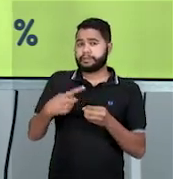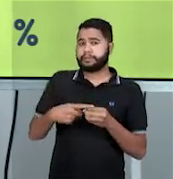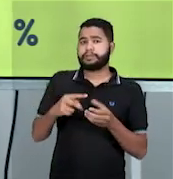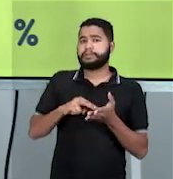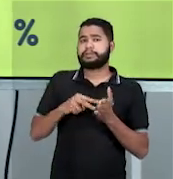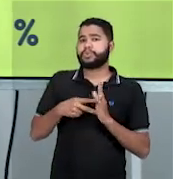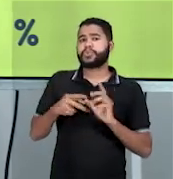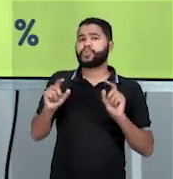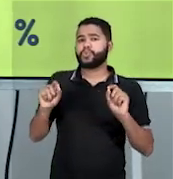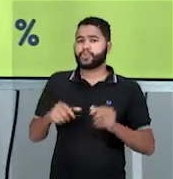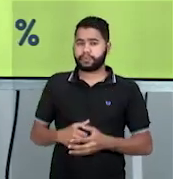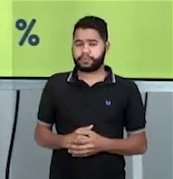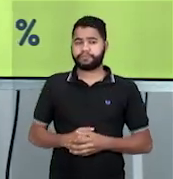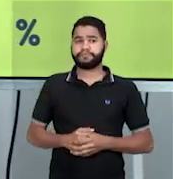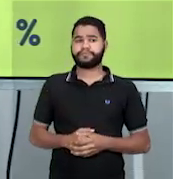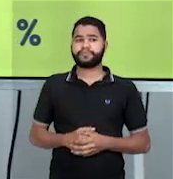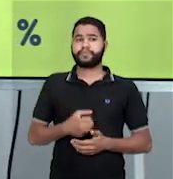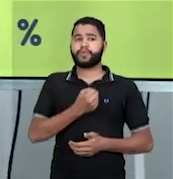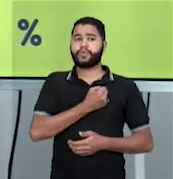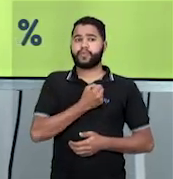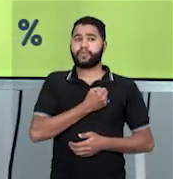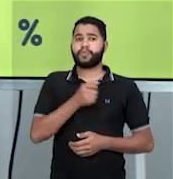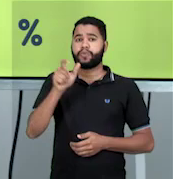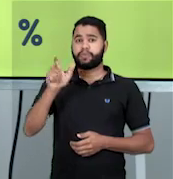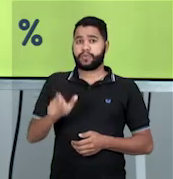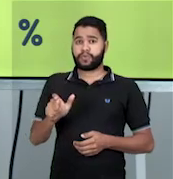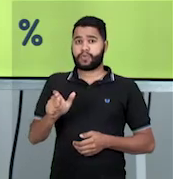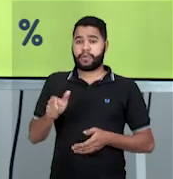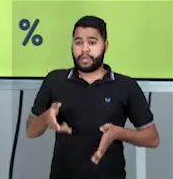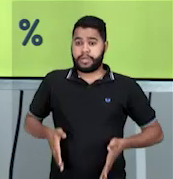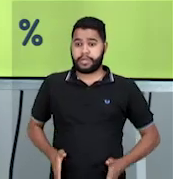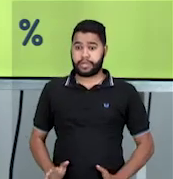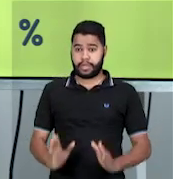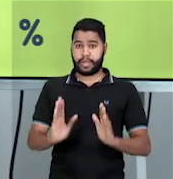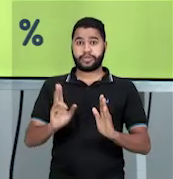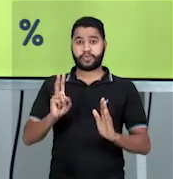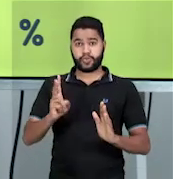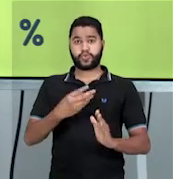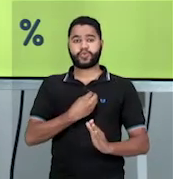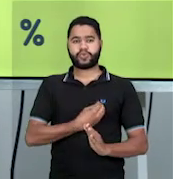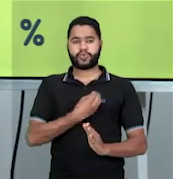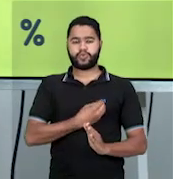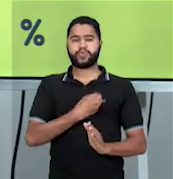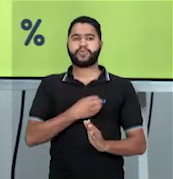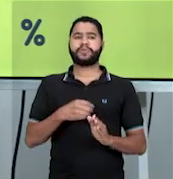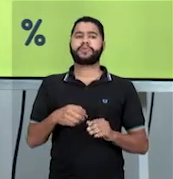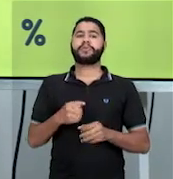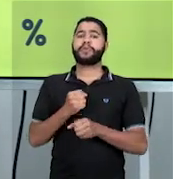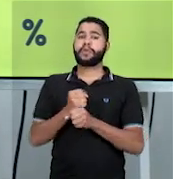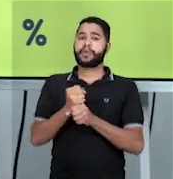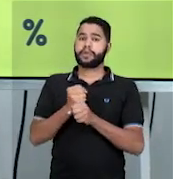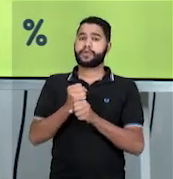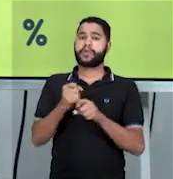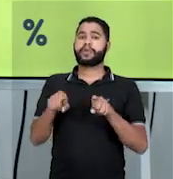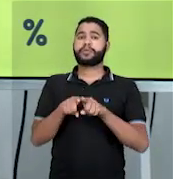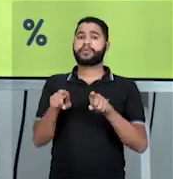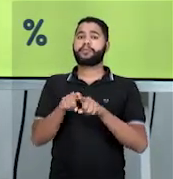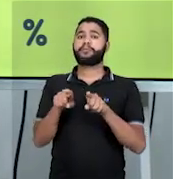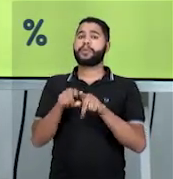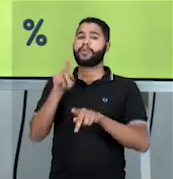que significa isso? Número de nascidos vivos, que é a relação entre os nascimentos anuais e a população